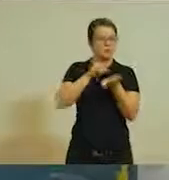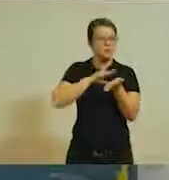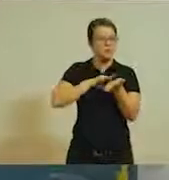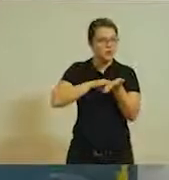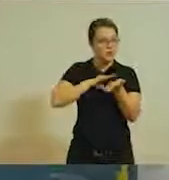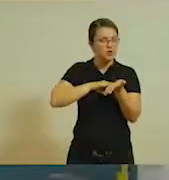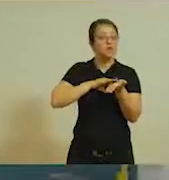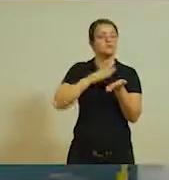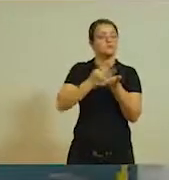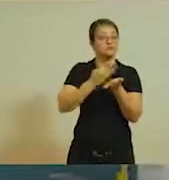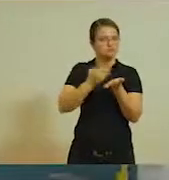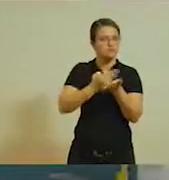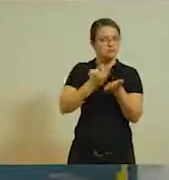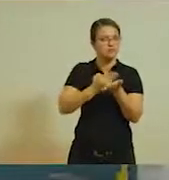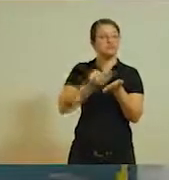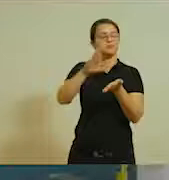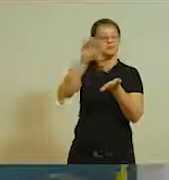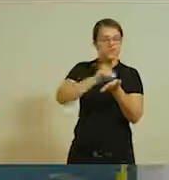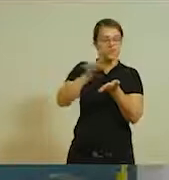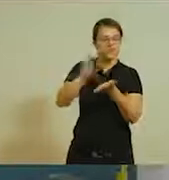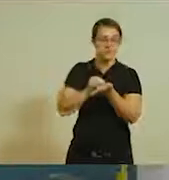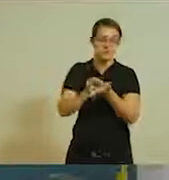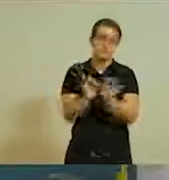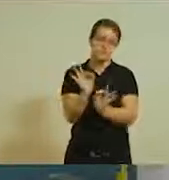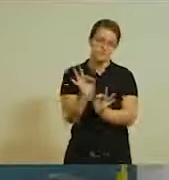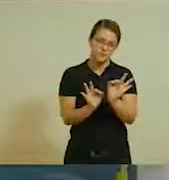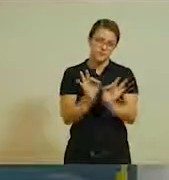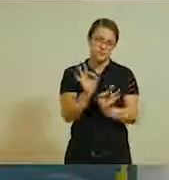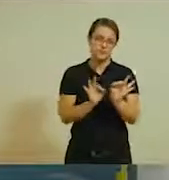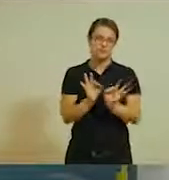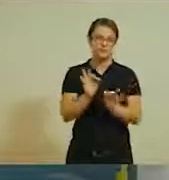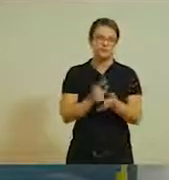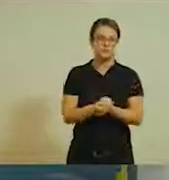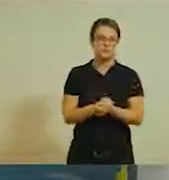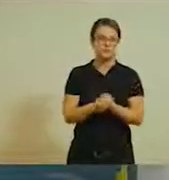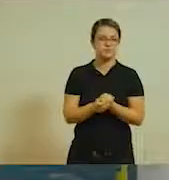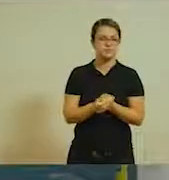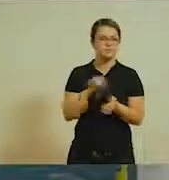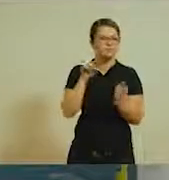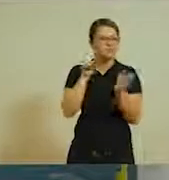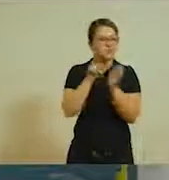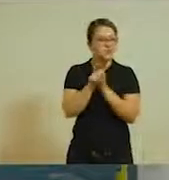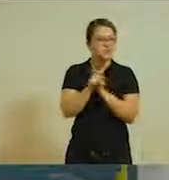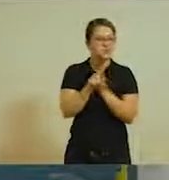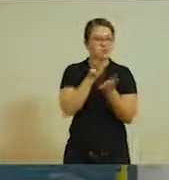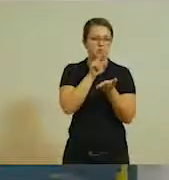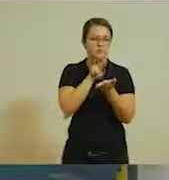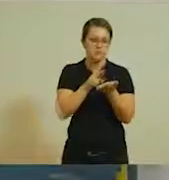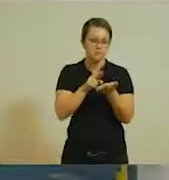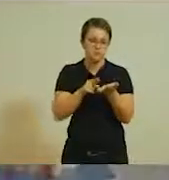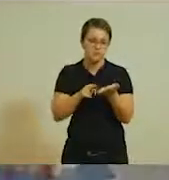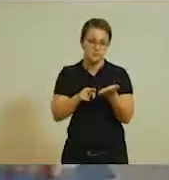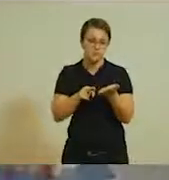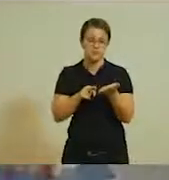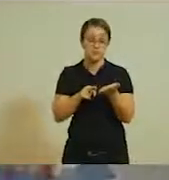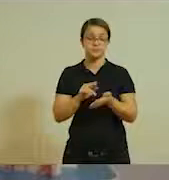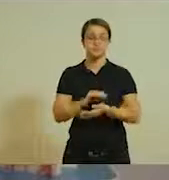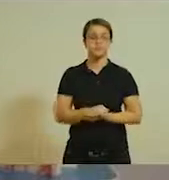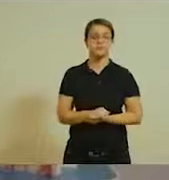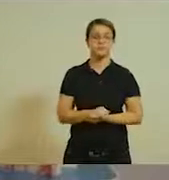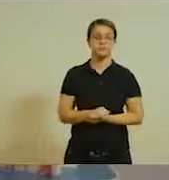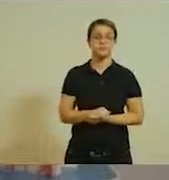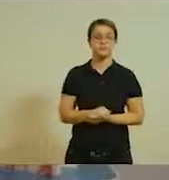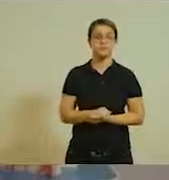no caderno de Língua Portuguesa, tá bom? Assim o seu caderno fica mais organizado. Você vai responder todas as questões no caderno.